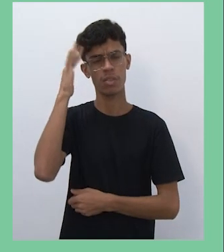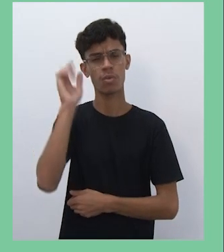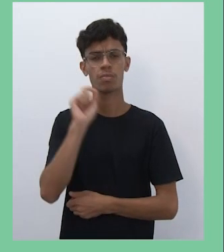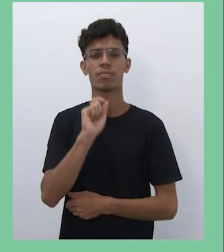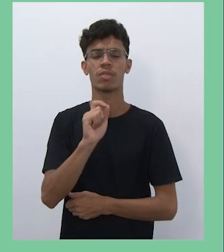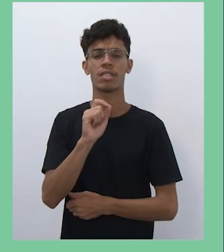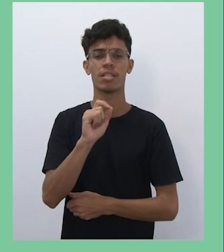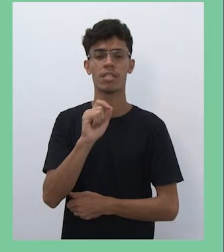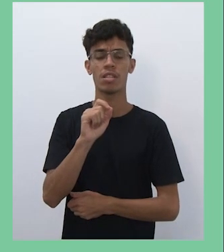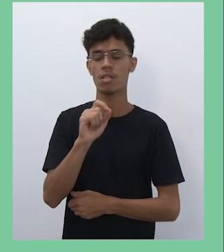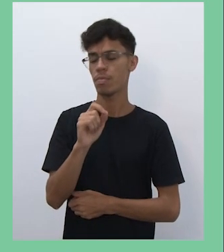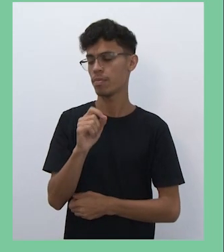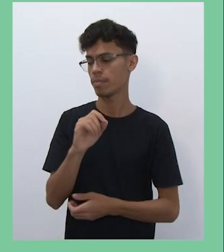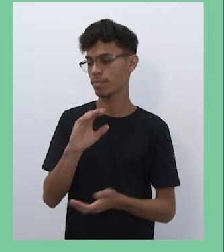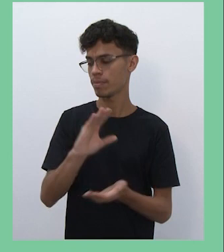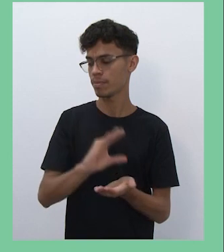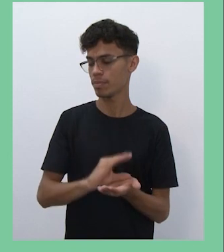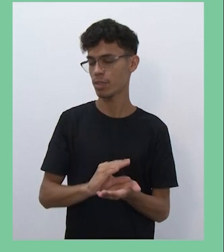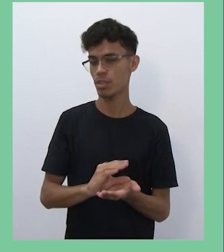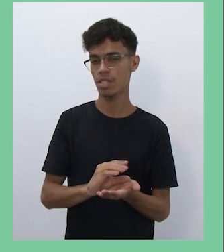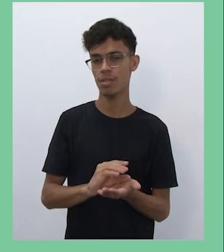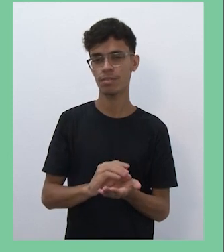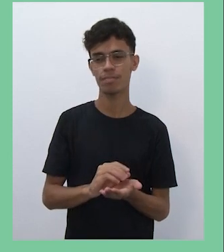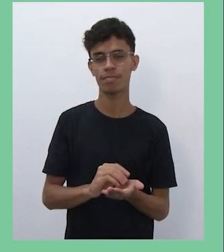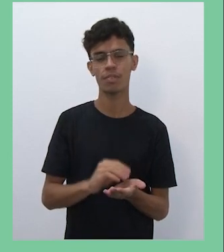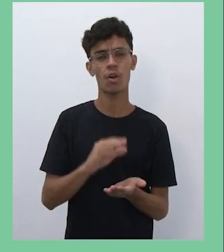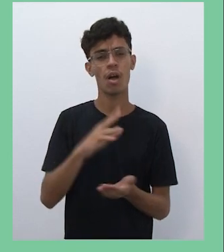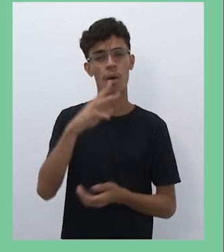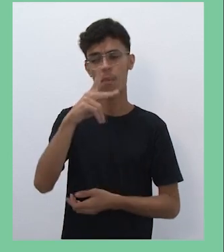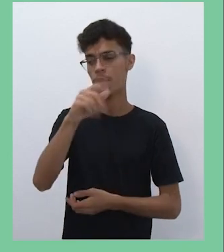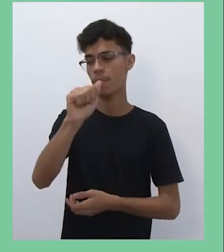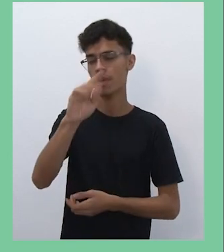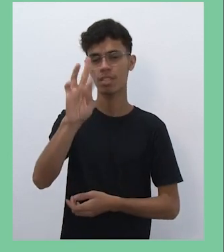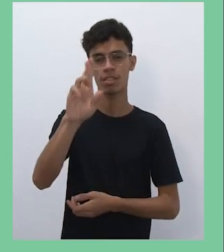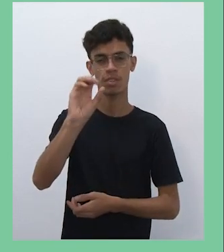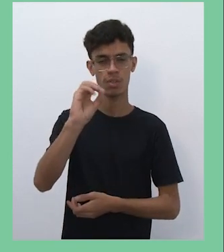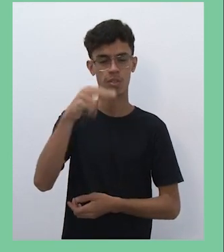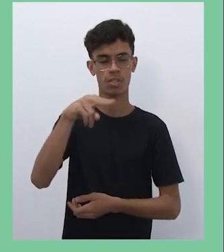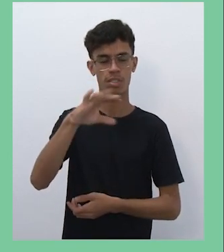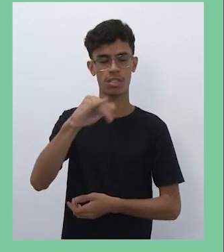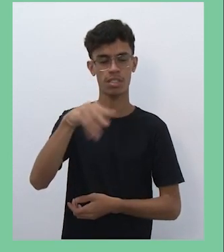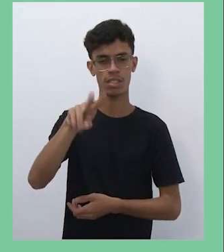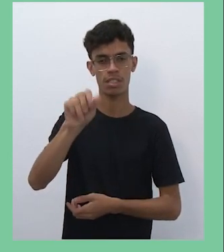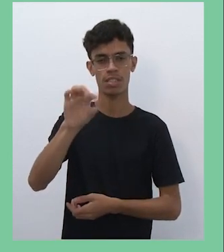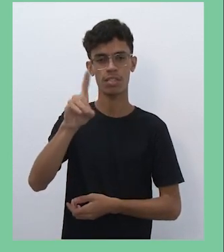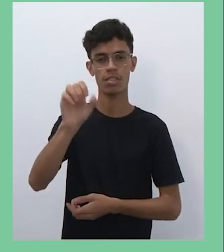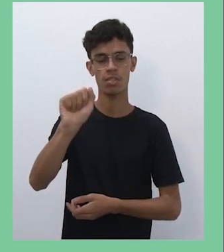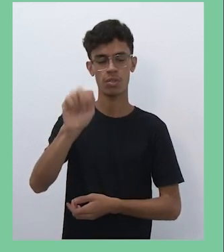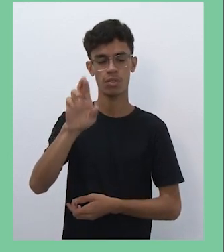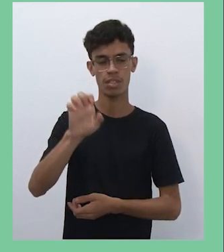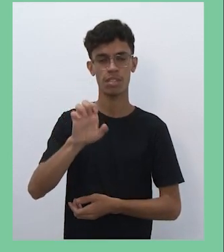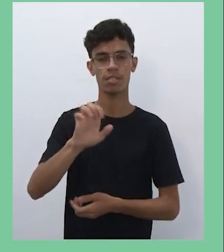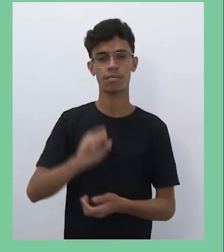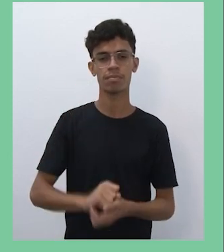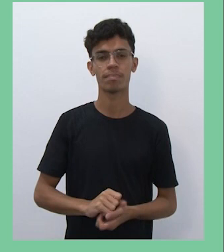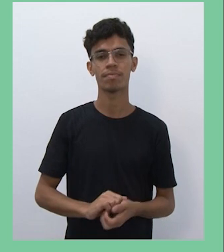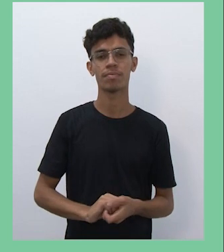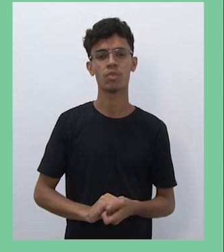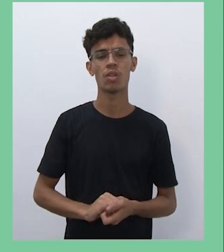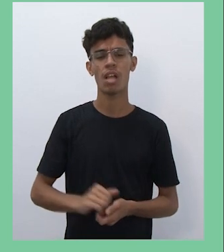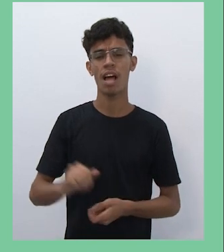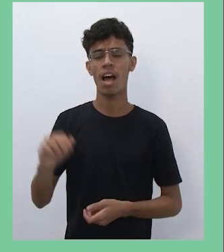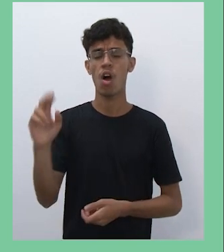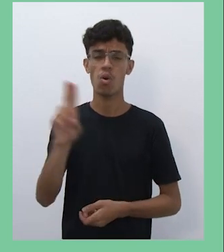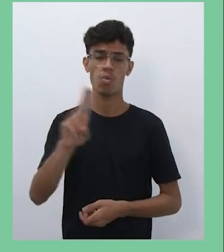apoios, os patrocínios e parcerias, entendendo a diferença entre apoio, quando alguma organização empresta seu